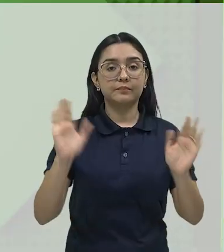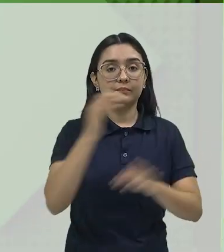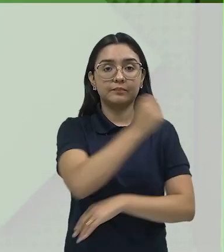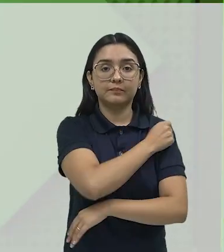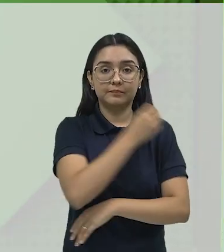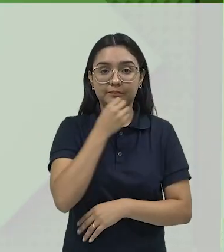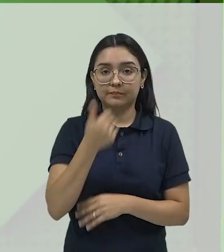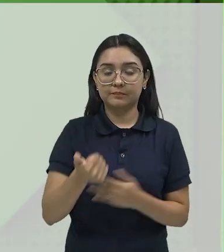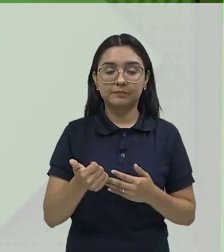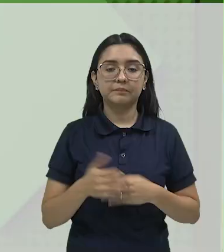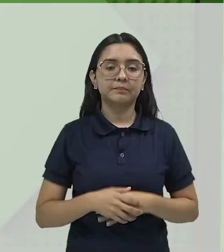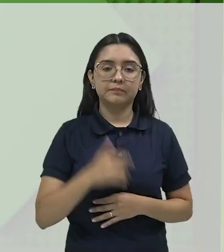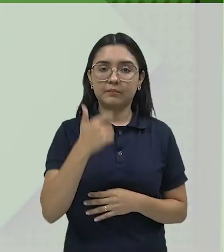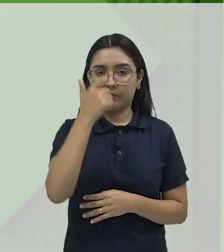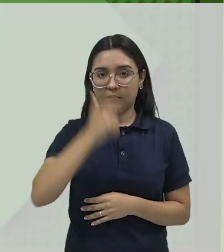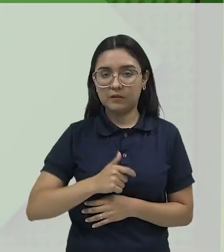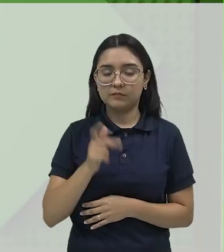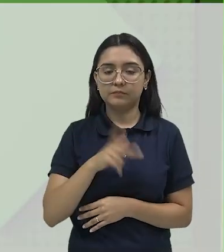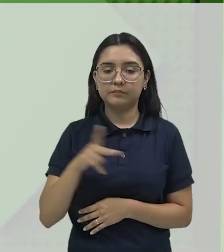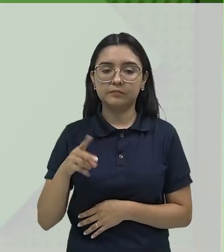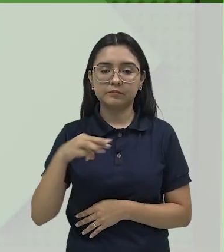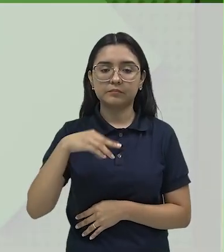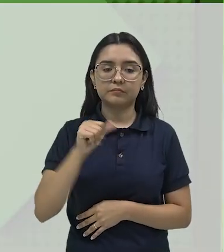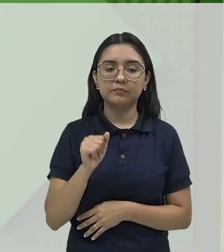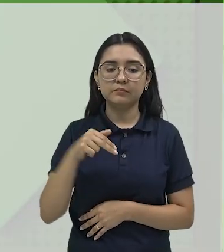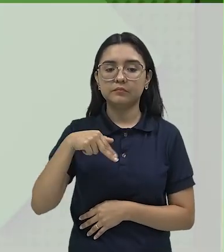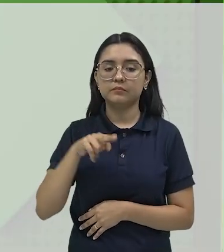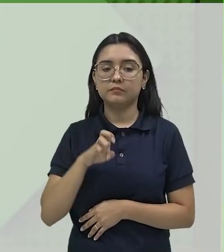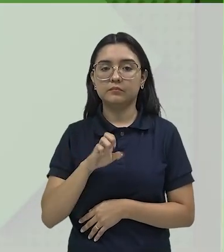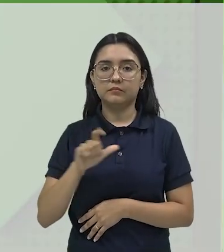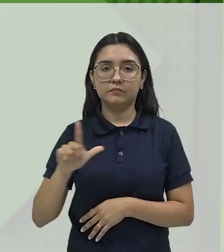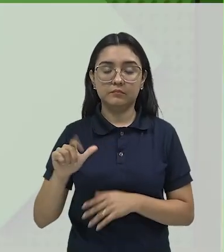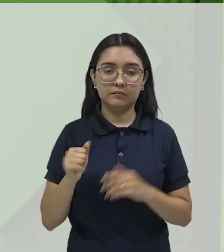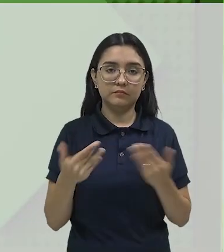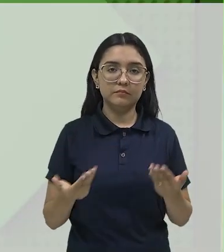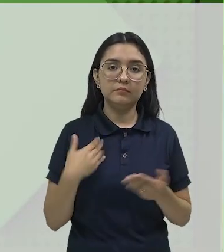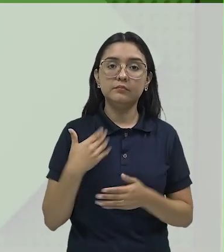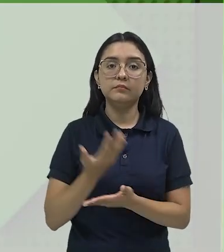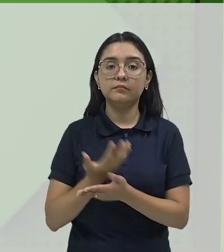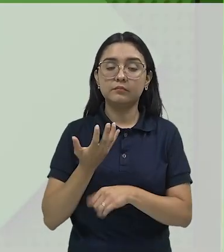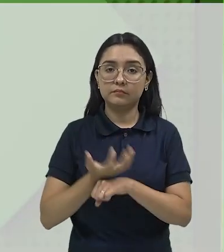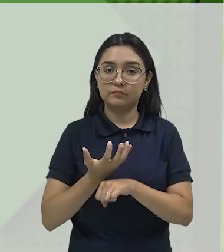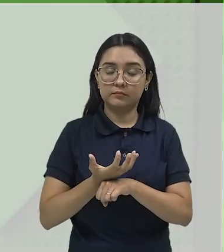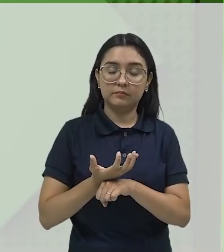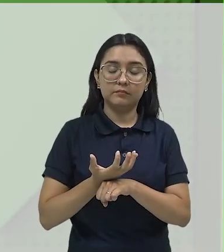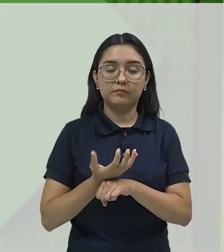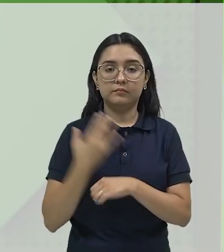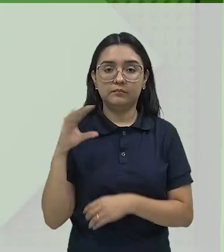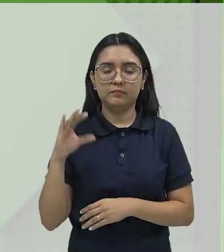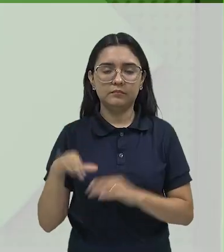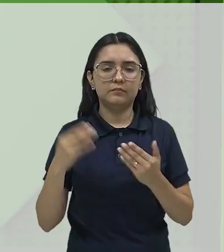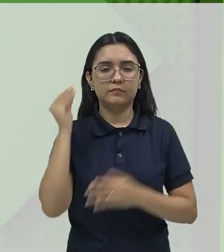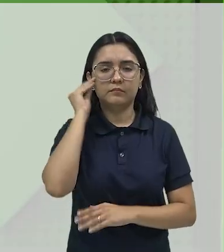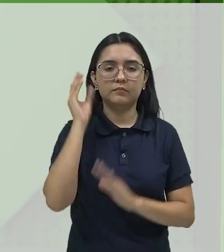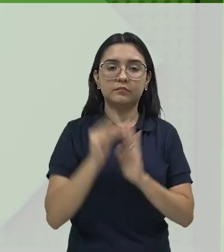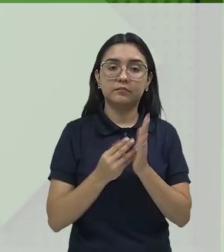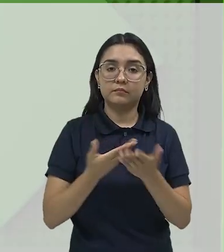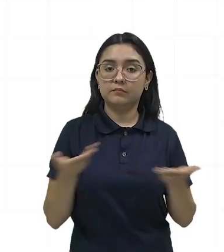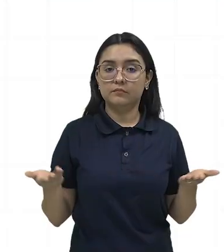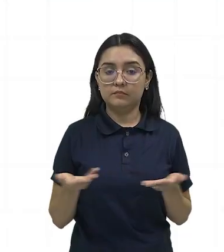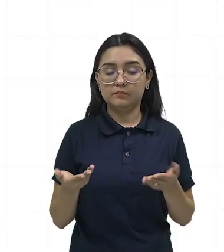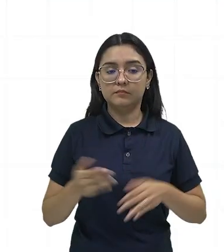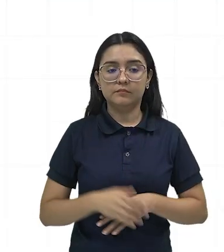alunos, tudo bem? Eu sou a professora Manuela Cerejo e estou aqui para mais uma aula de ciências. Vamos ver aí qual será o conteúdo da nossa